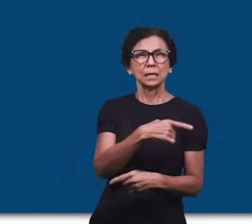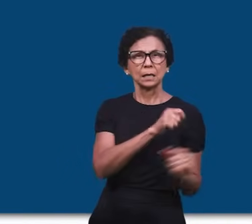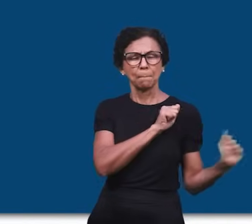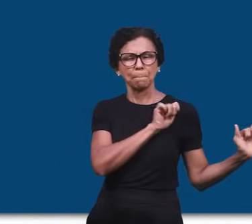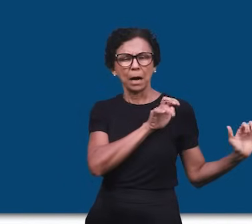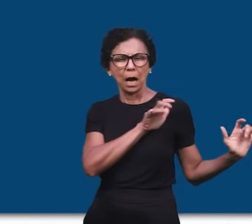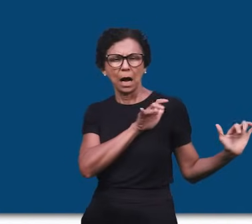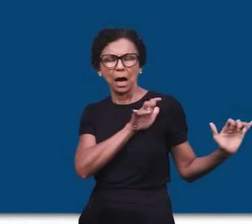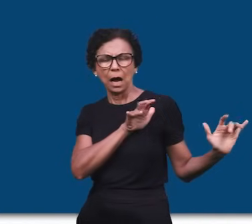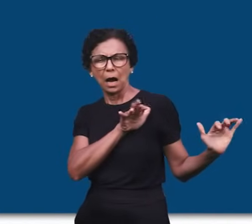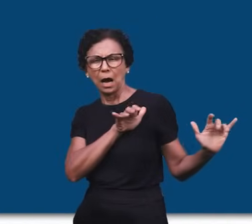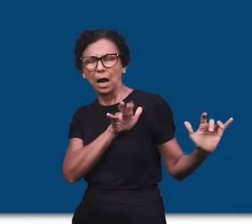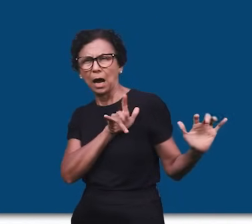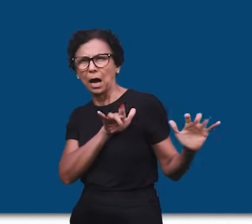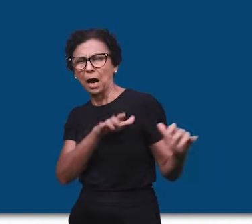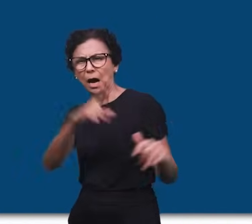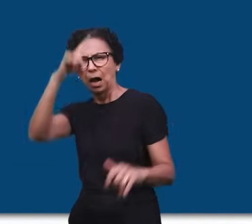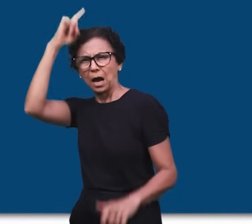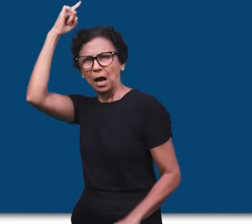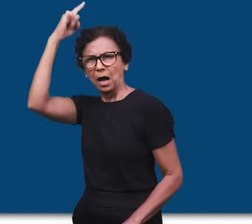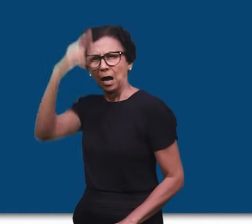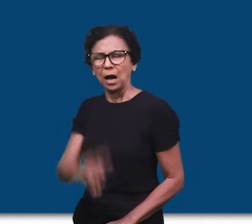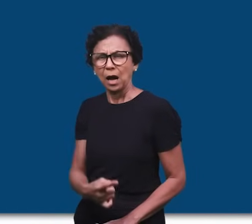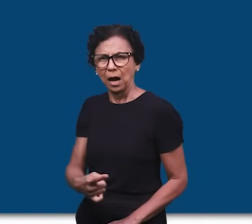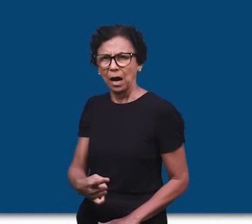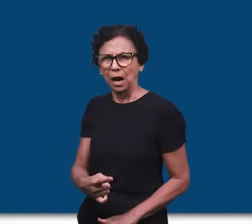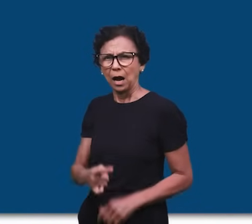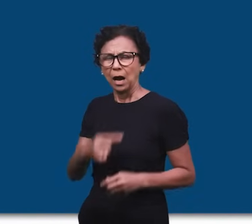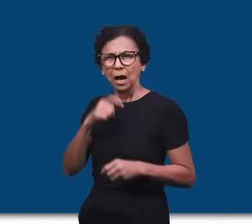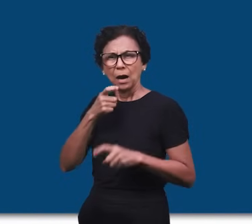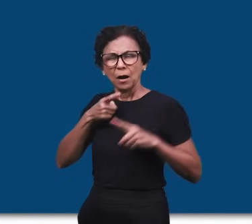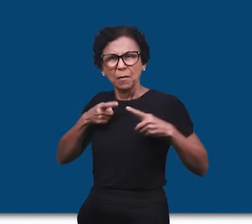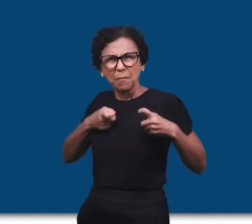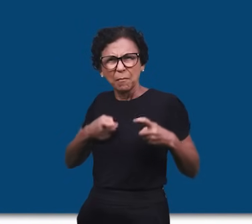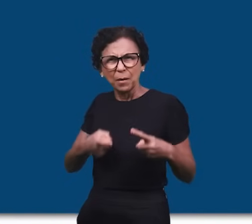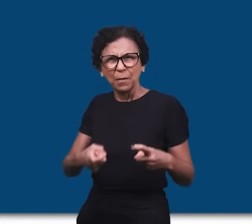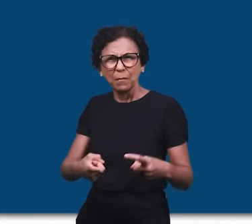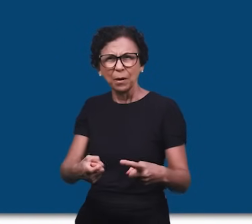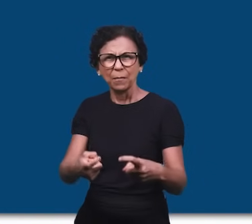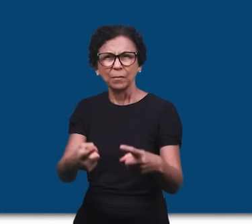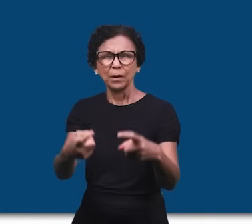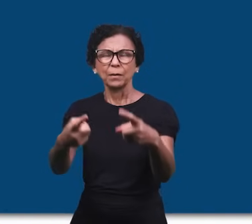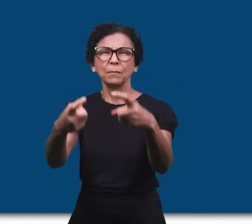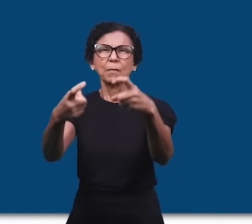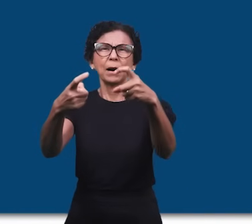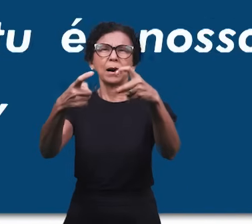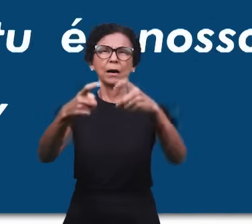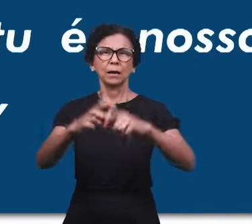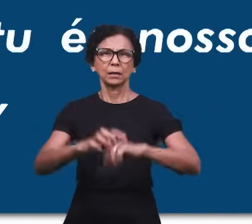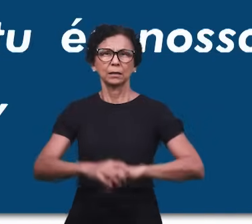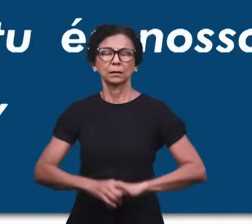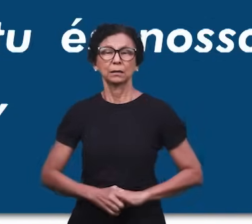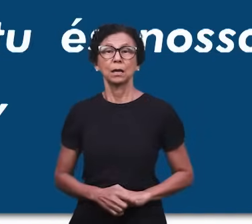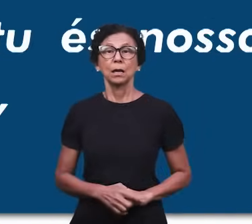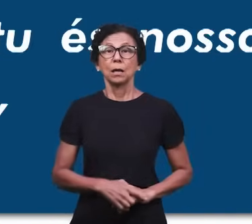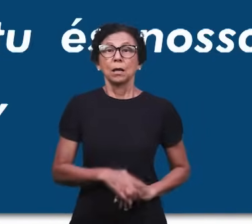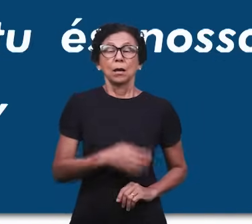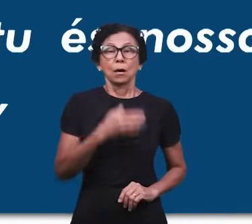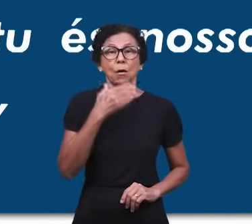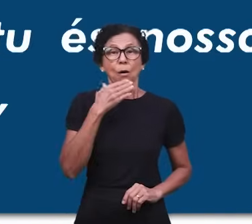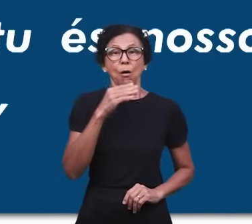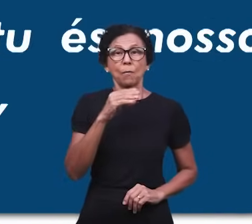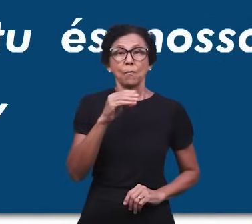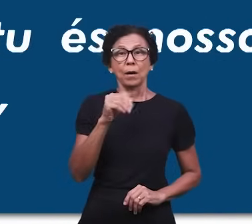saiu contra ele e ordenaram a batalha no vale de Jefatá junto à Maressa. E